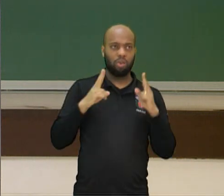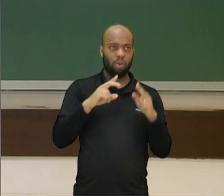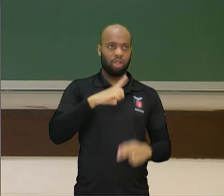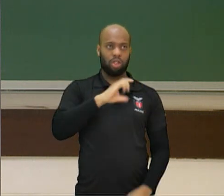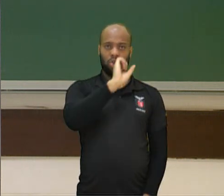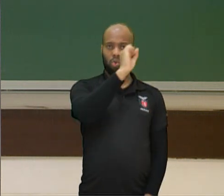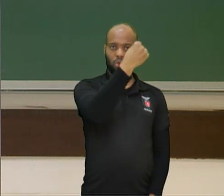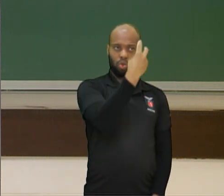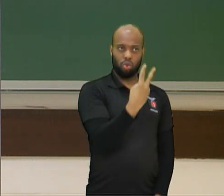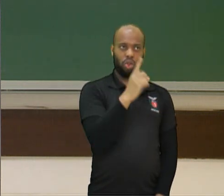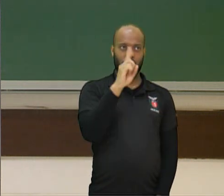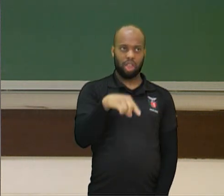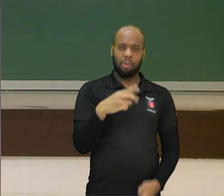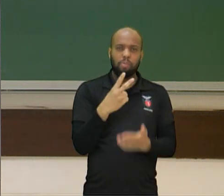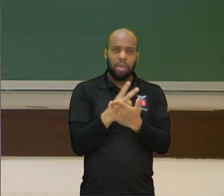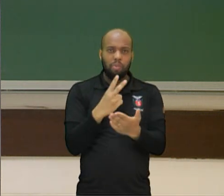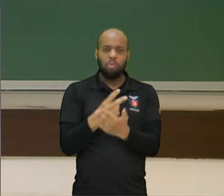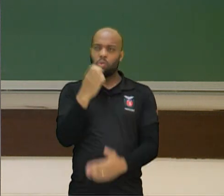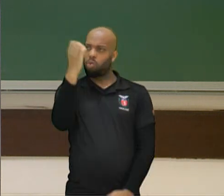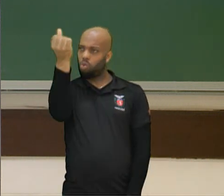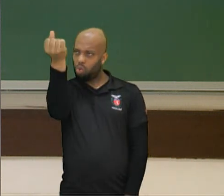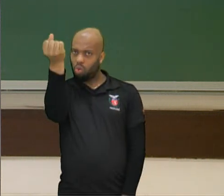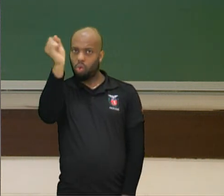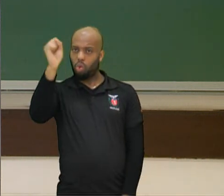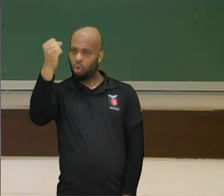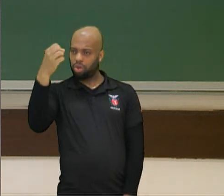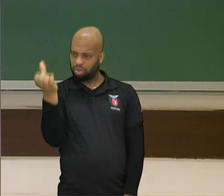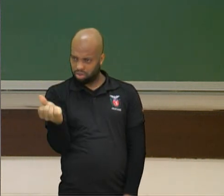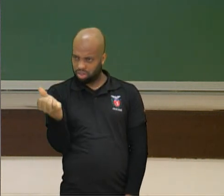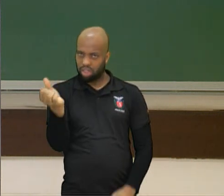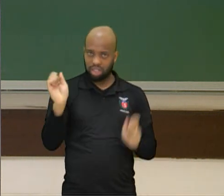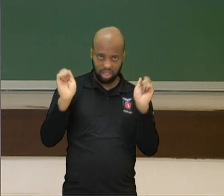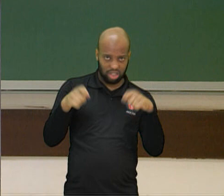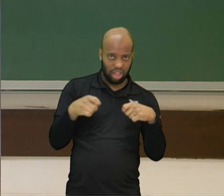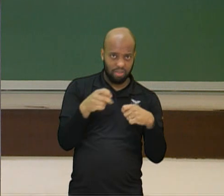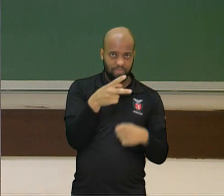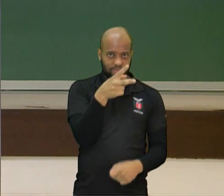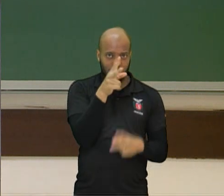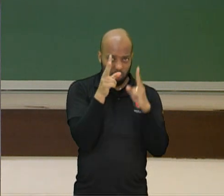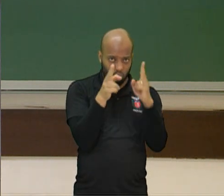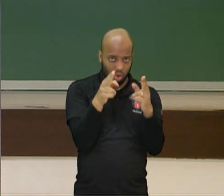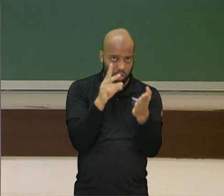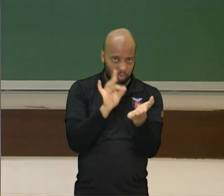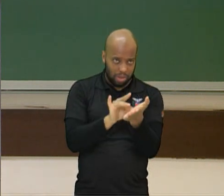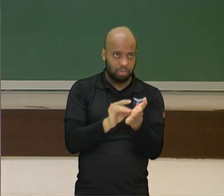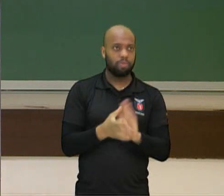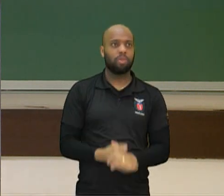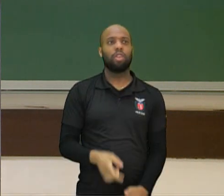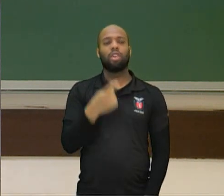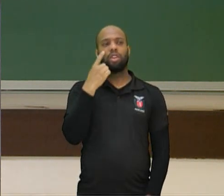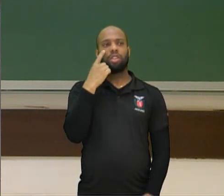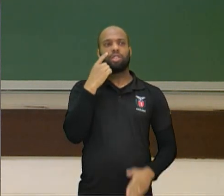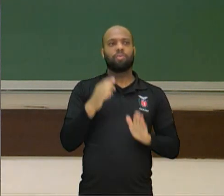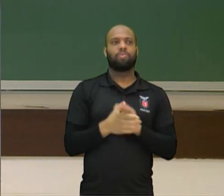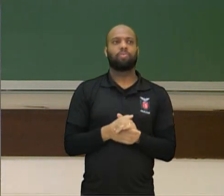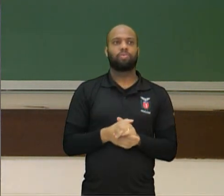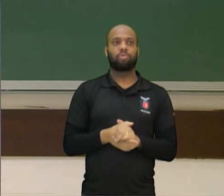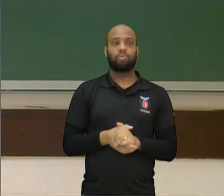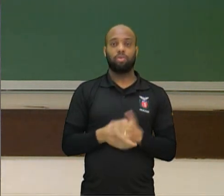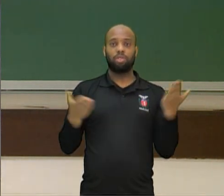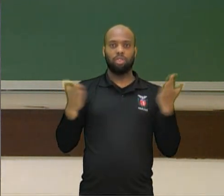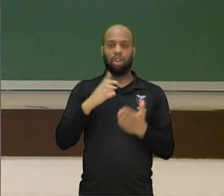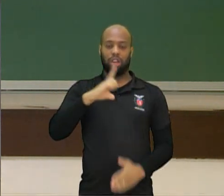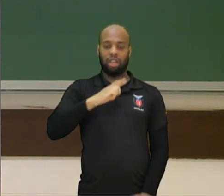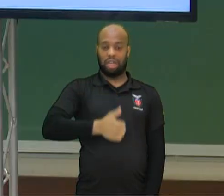2 é igual a binomial de 8 sobre 6? Vamos ver aqui, resolvendo aqui. Pegando a